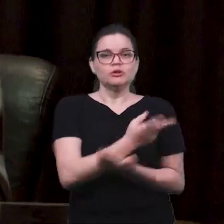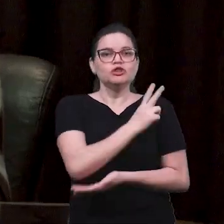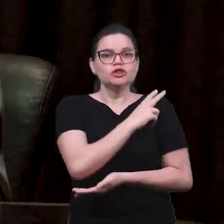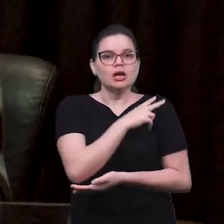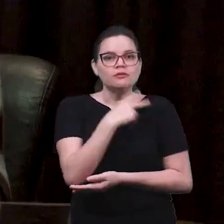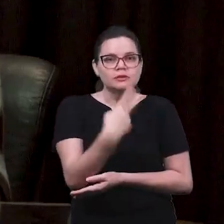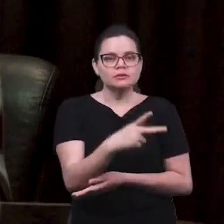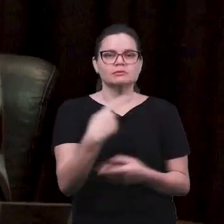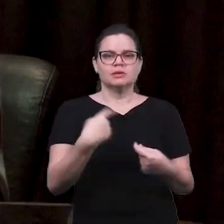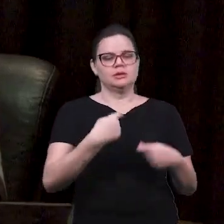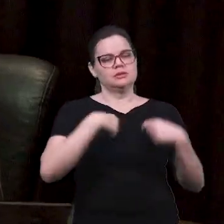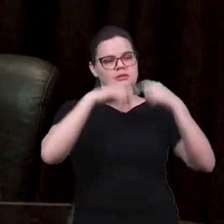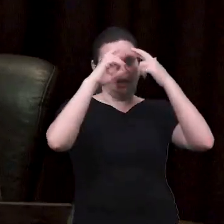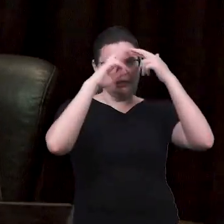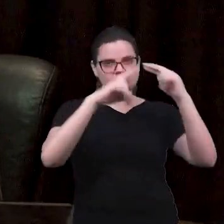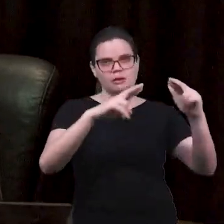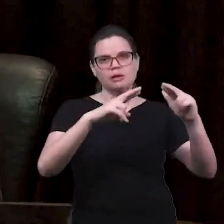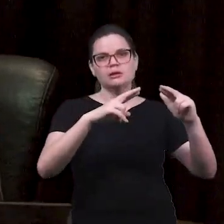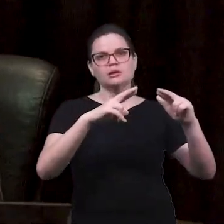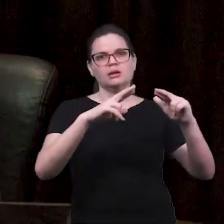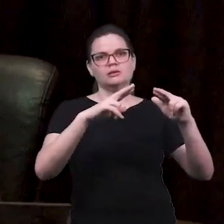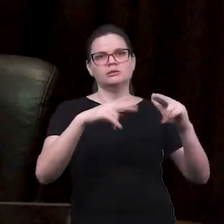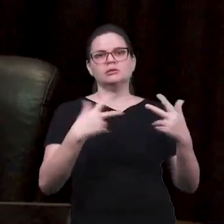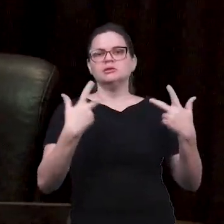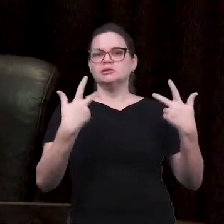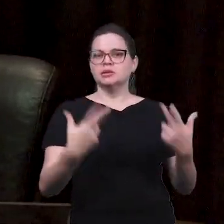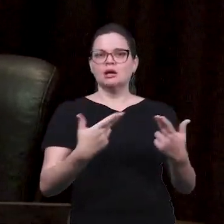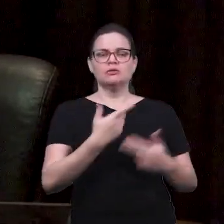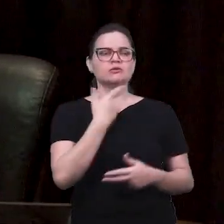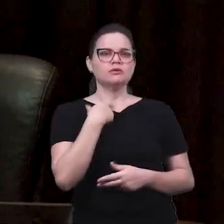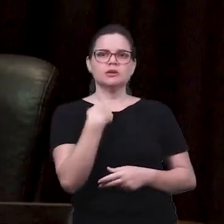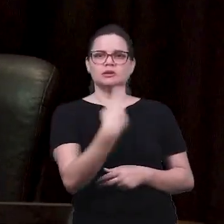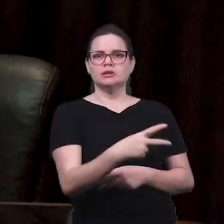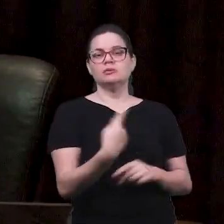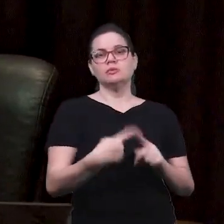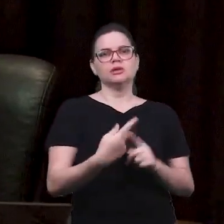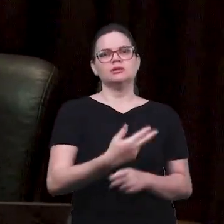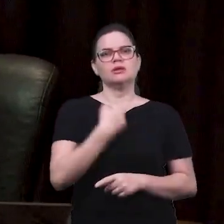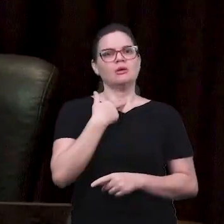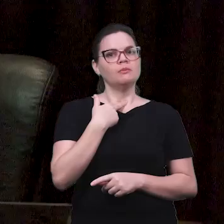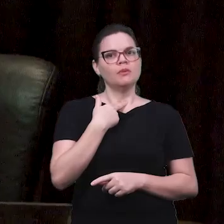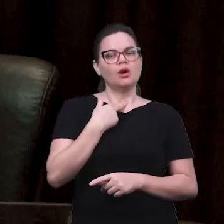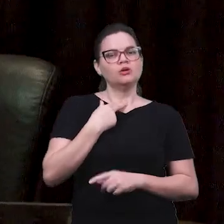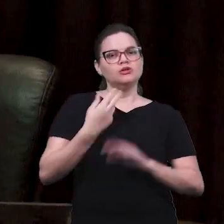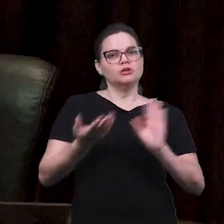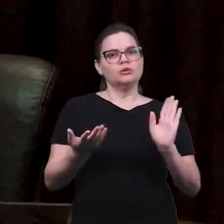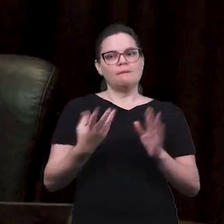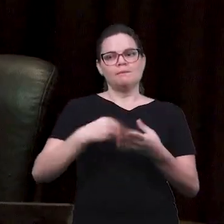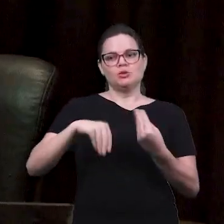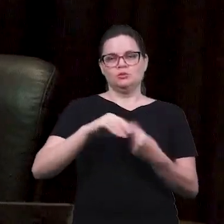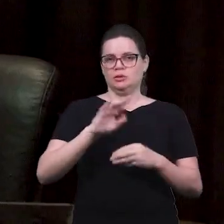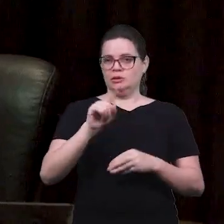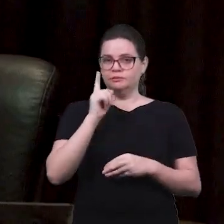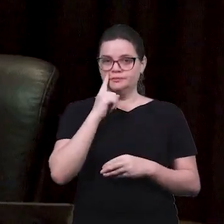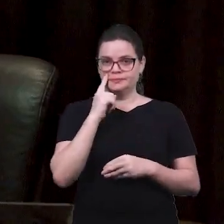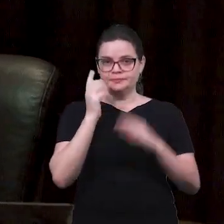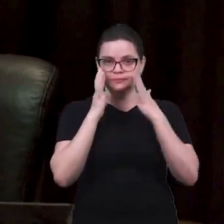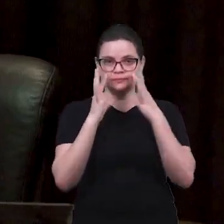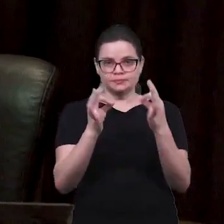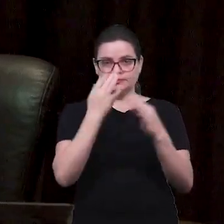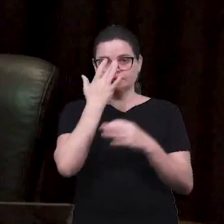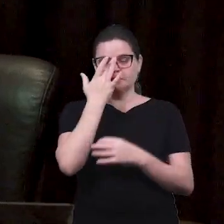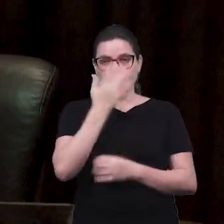É importante aqui o seguinte, segundo a carne. Porque, veja bem, nós não podemos misturar, agora eu estou falando para os servos, né? Nós não